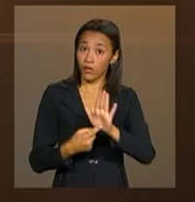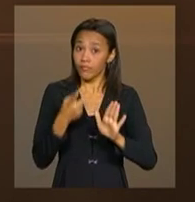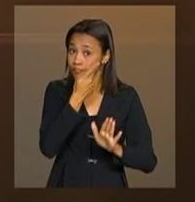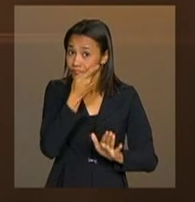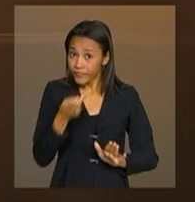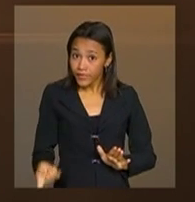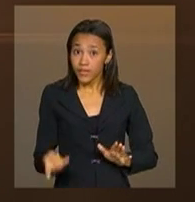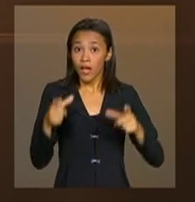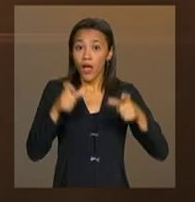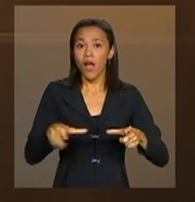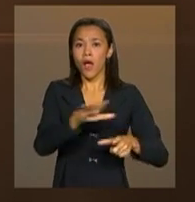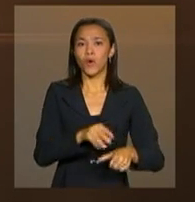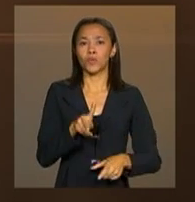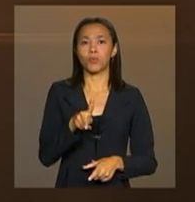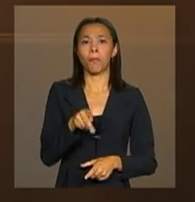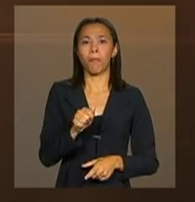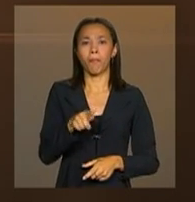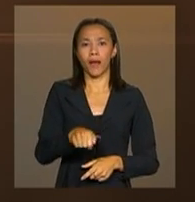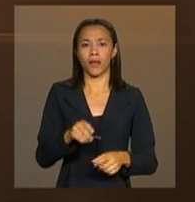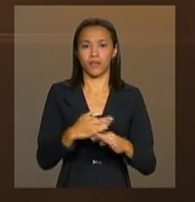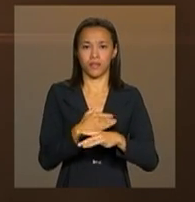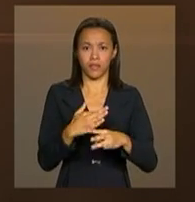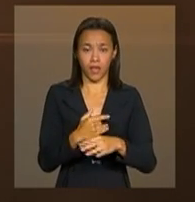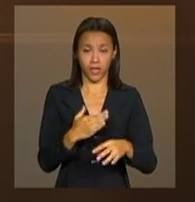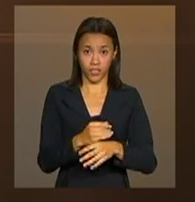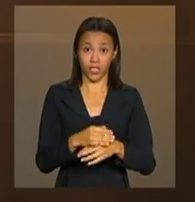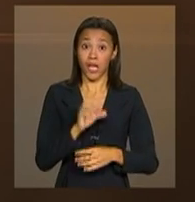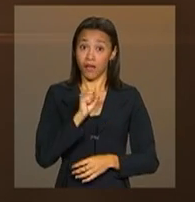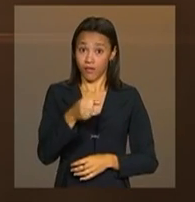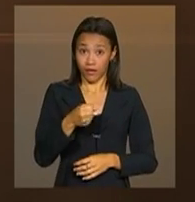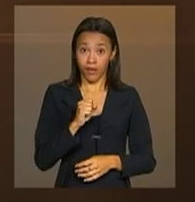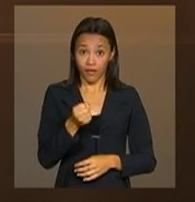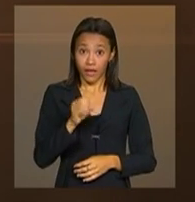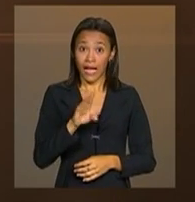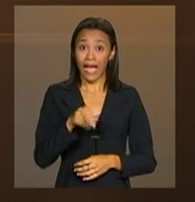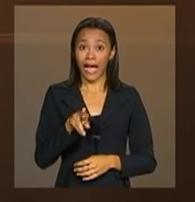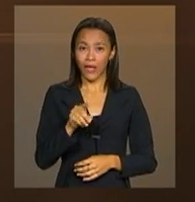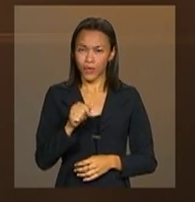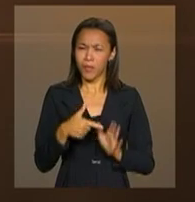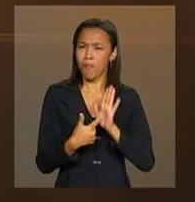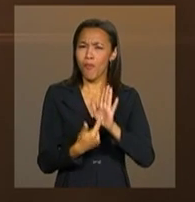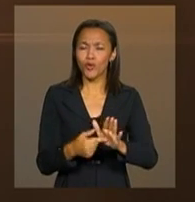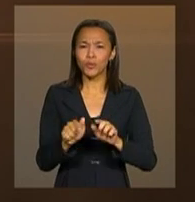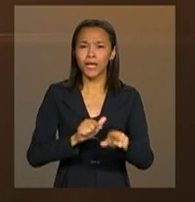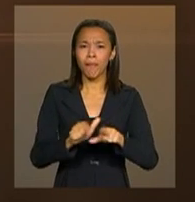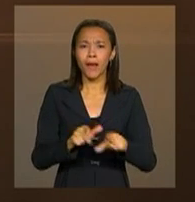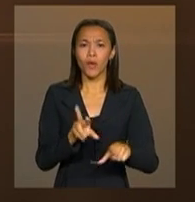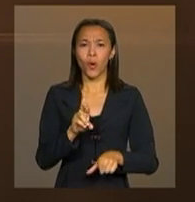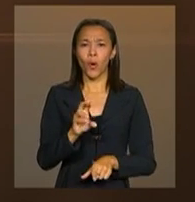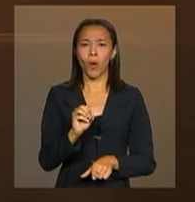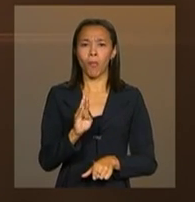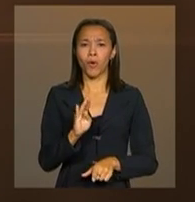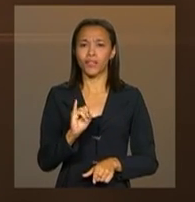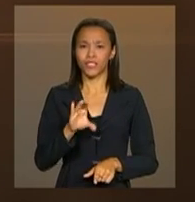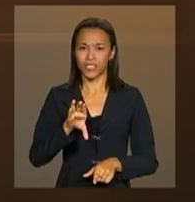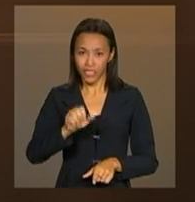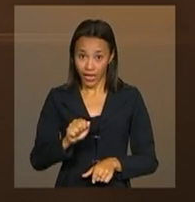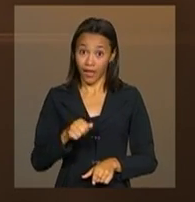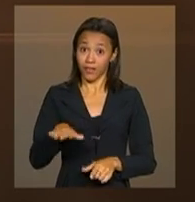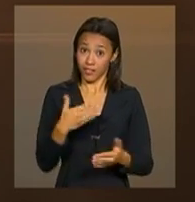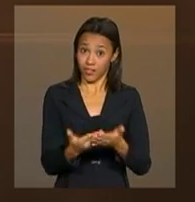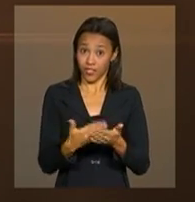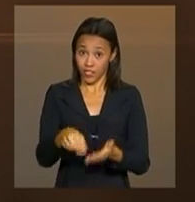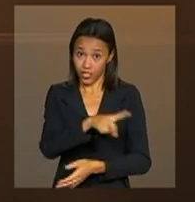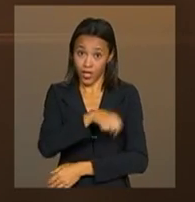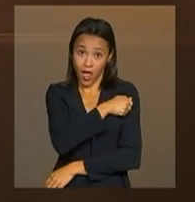visitadas no Parque da Cidade. A repórter Carolina Monteiro mostra o trabalho de robótica desenvolvido por alunos do ensino